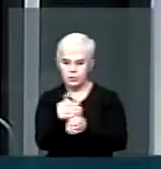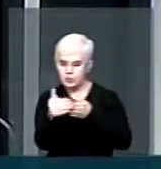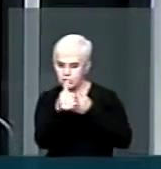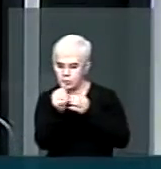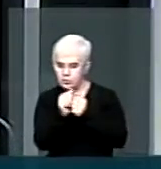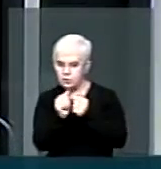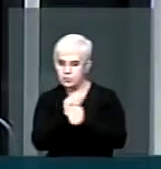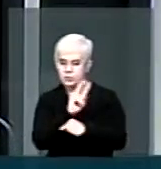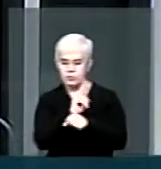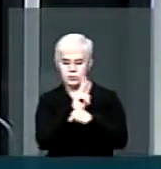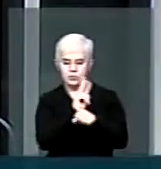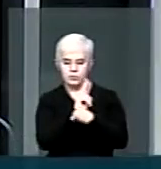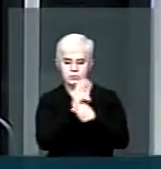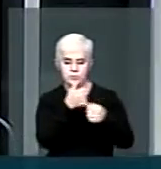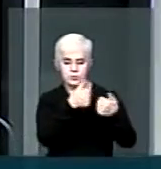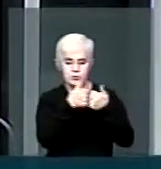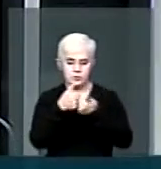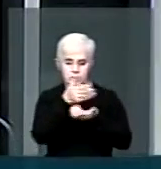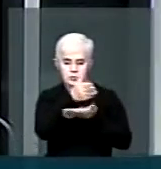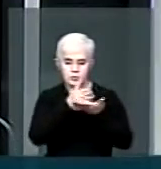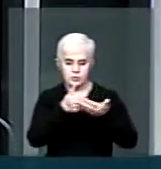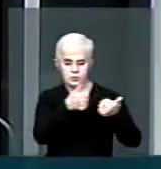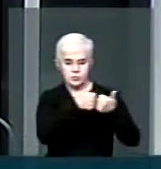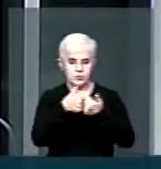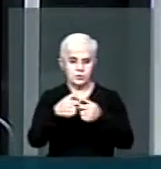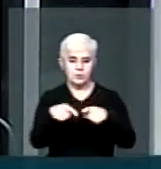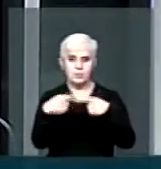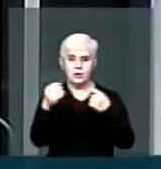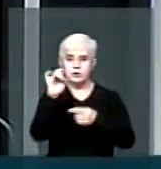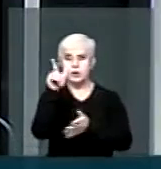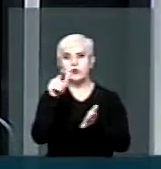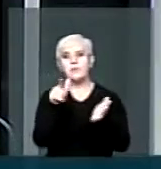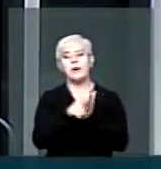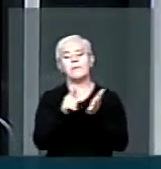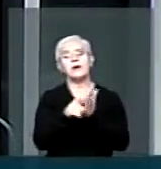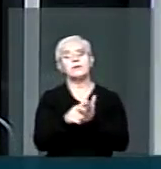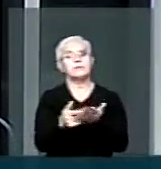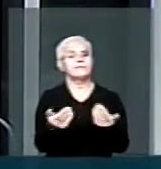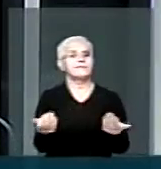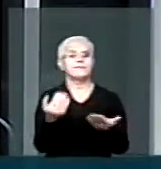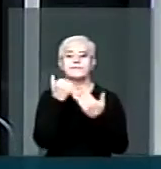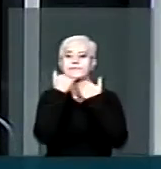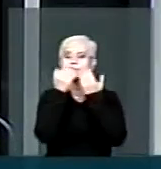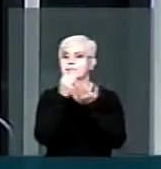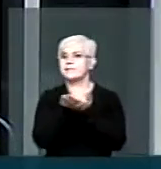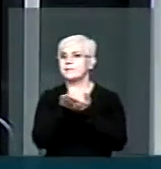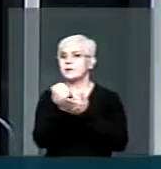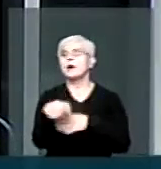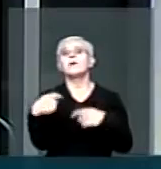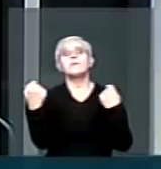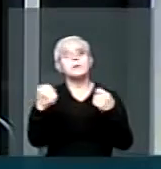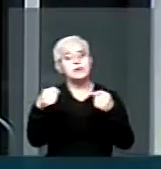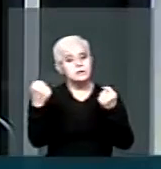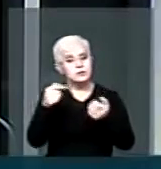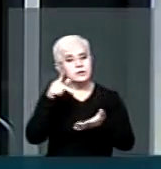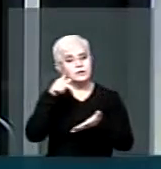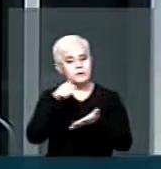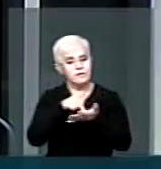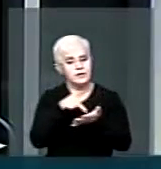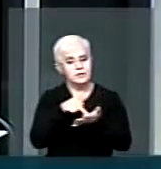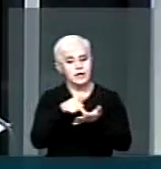nossas fronteiras, mas que tem que sair do papel, mas que tem que efetivamente sair